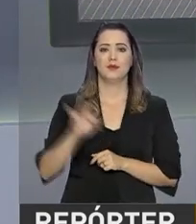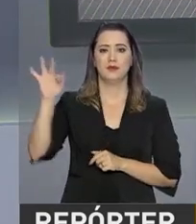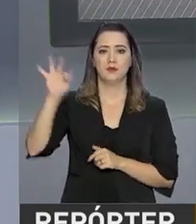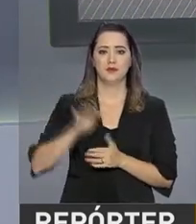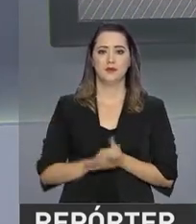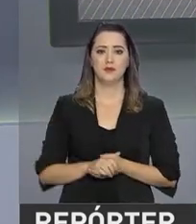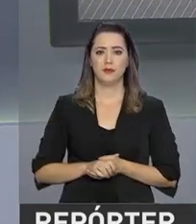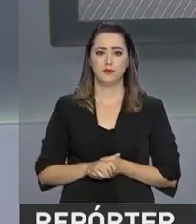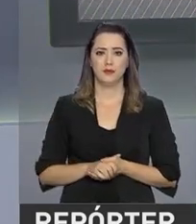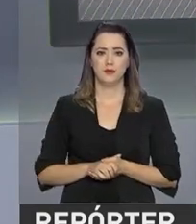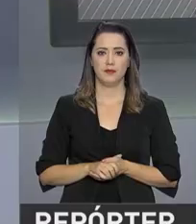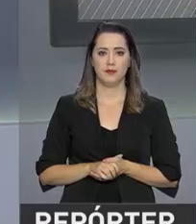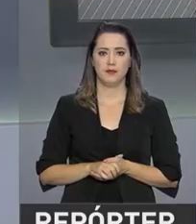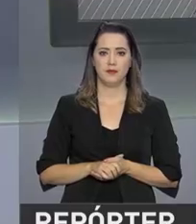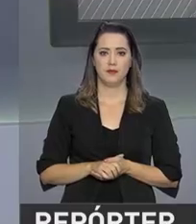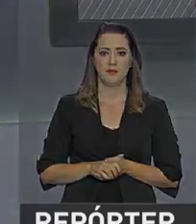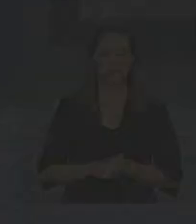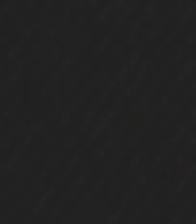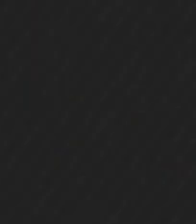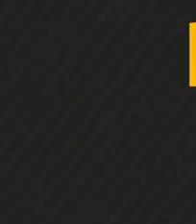do governo federal